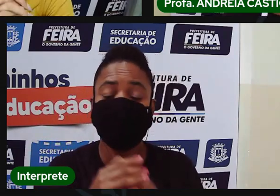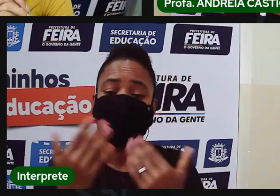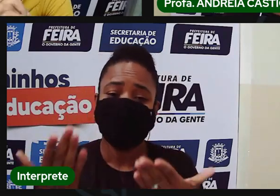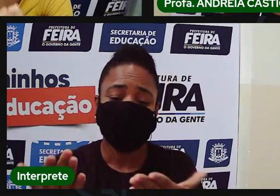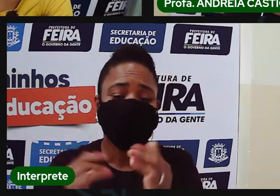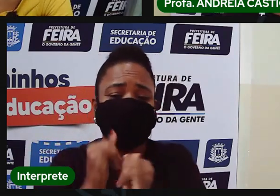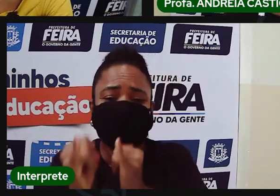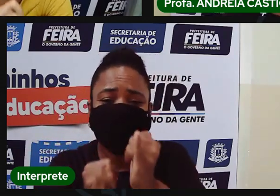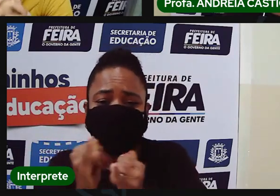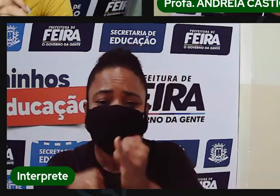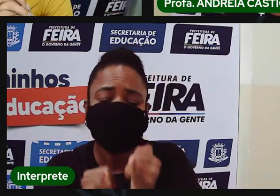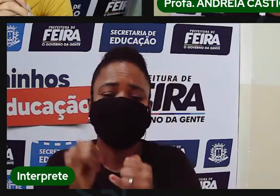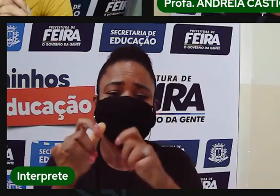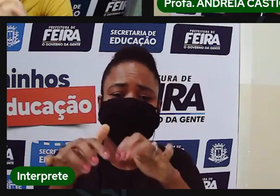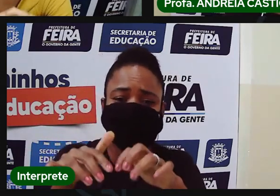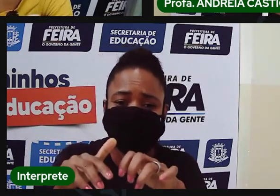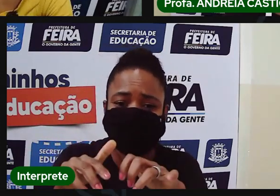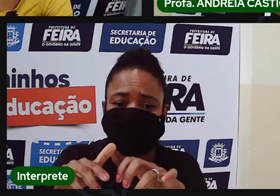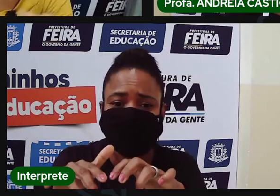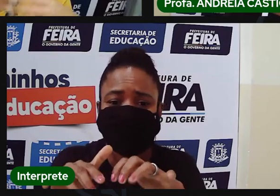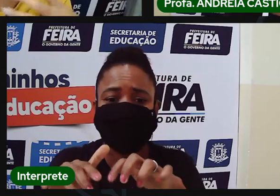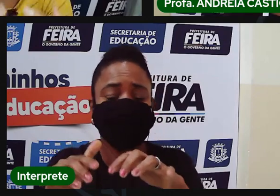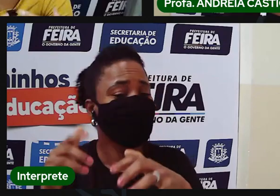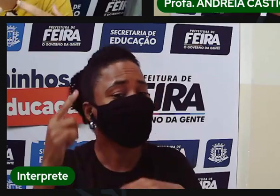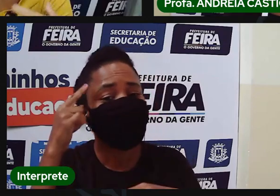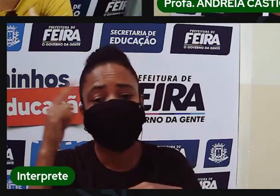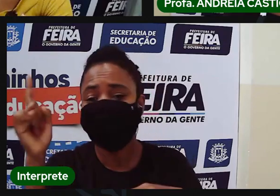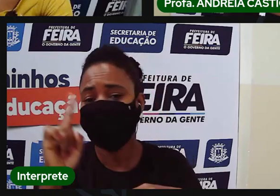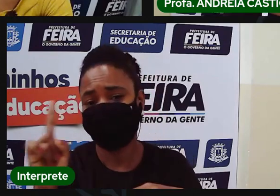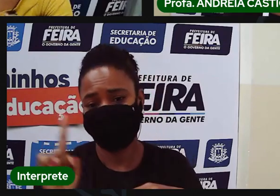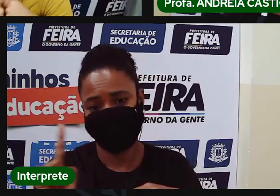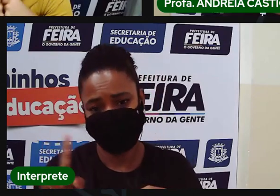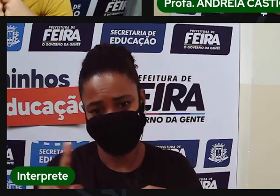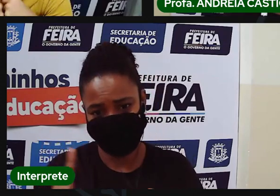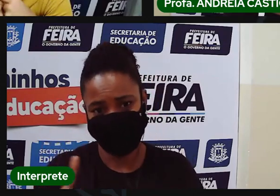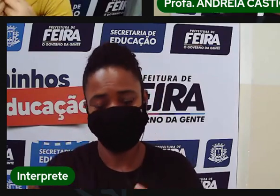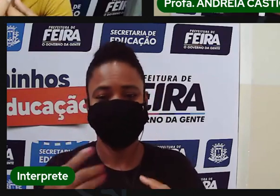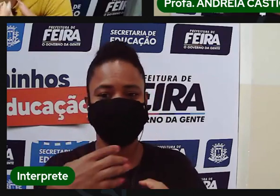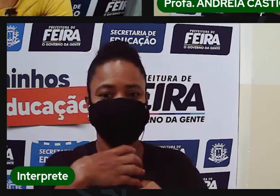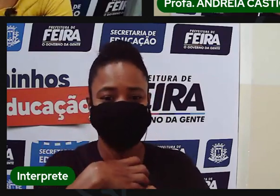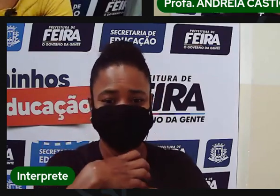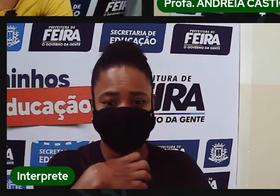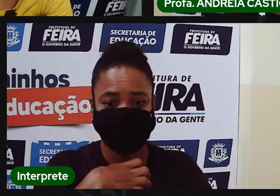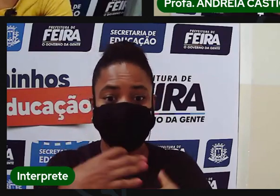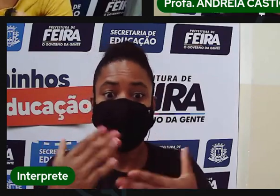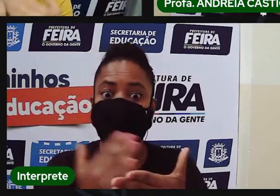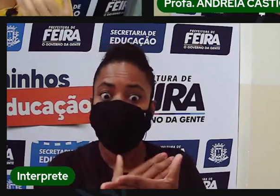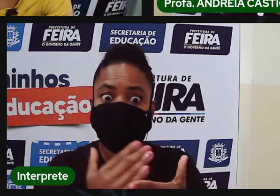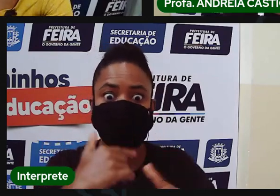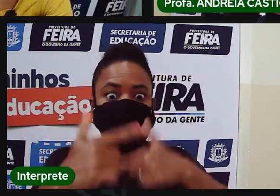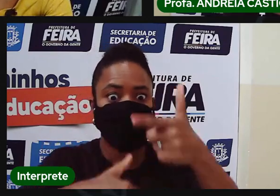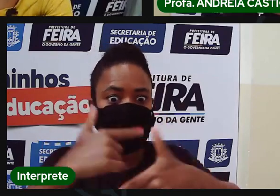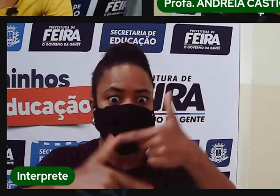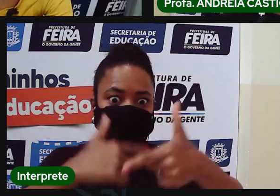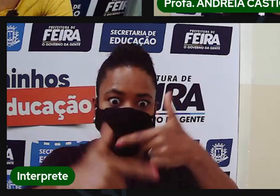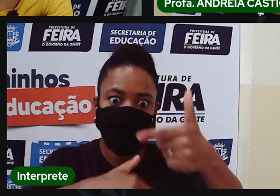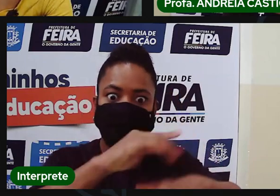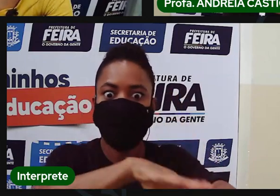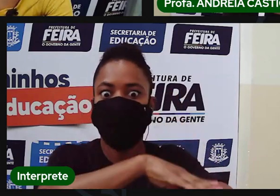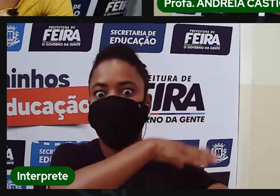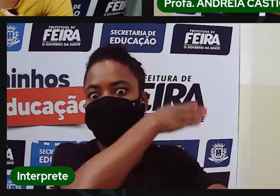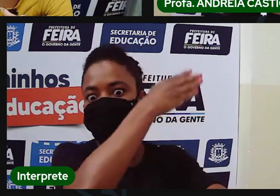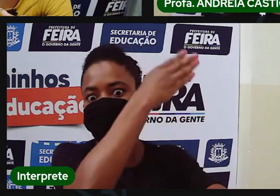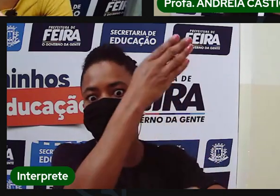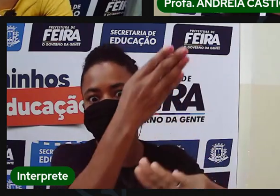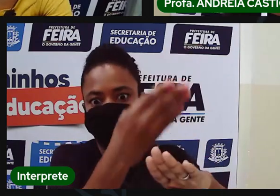acompanhando, para estar assistindo às aulas. Eu sei que esse sentimento, às Muitos vezes... trabalham, né? Exato. Durante o dia. Trabalham